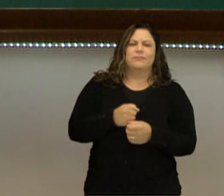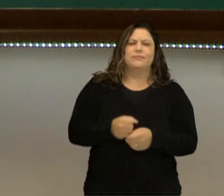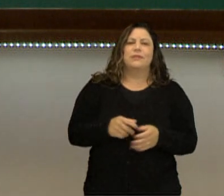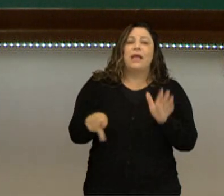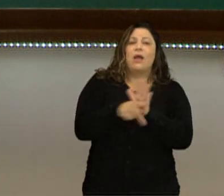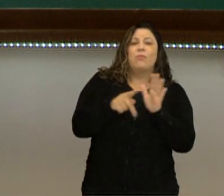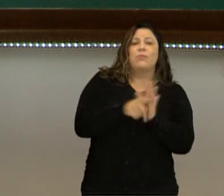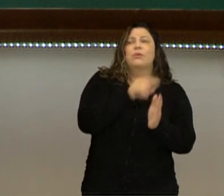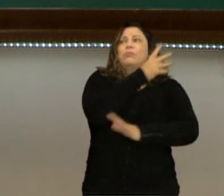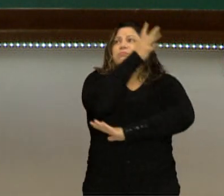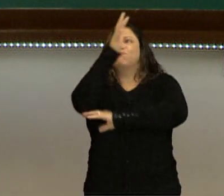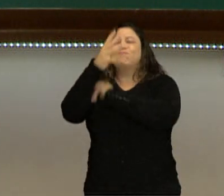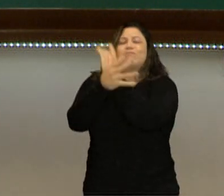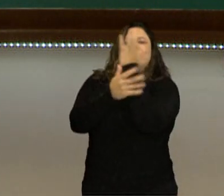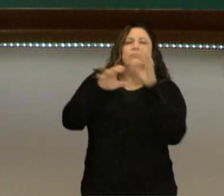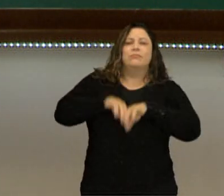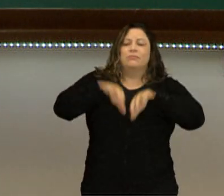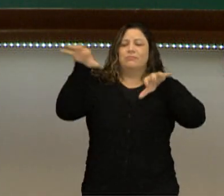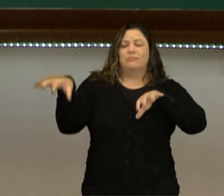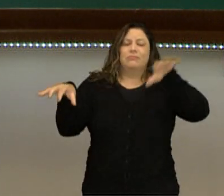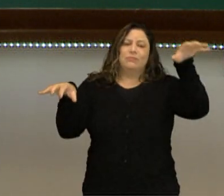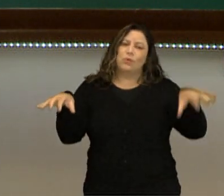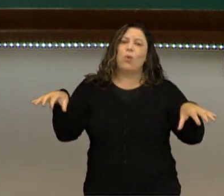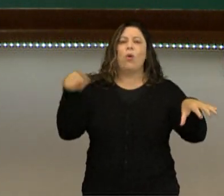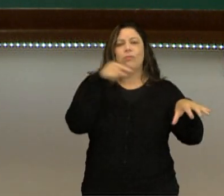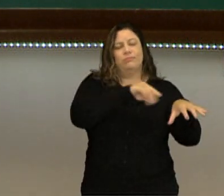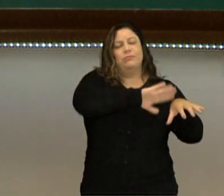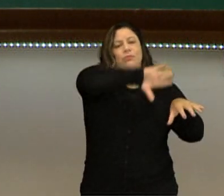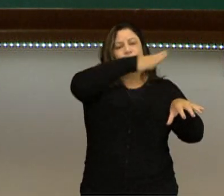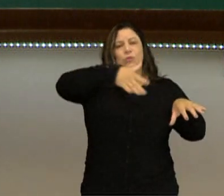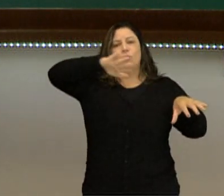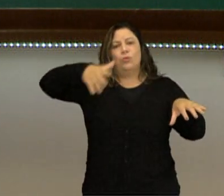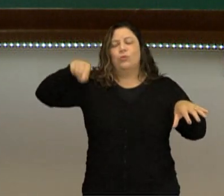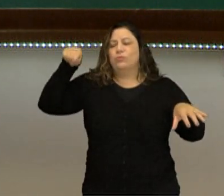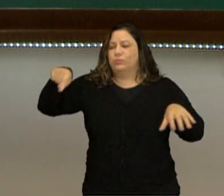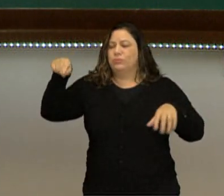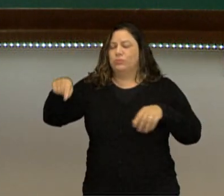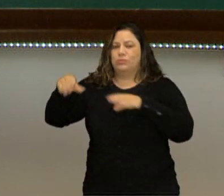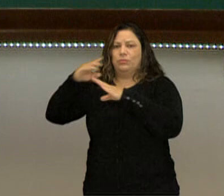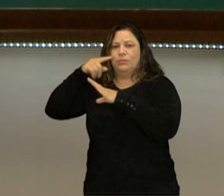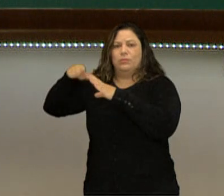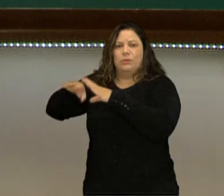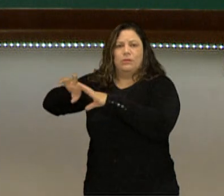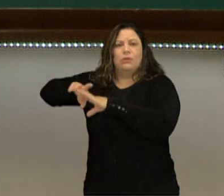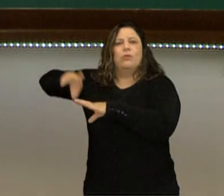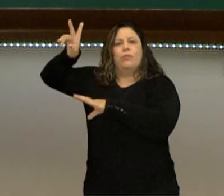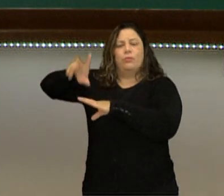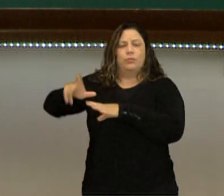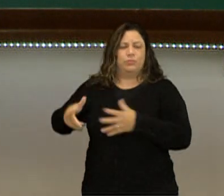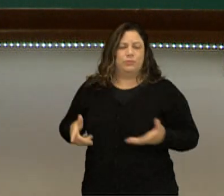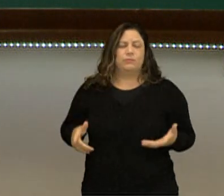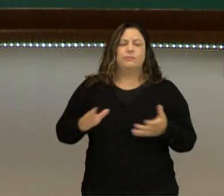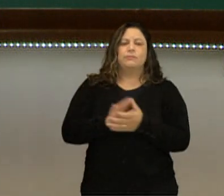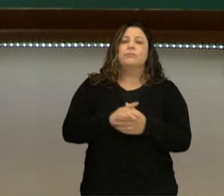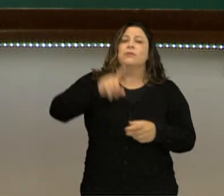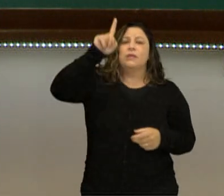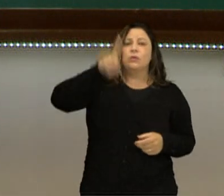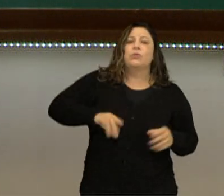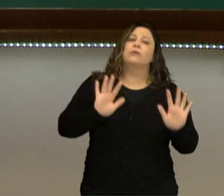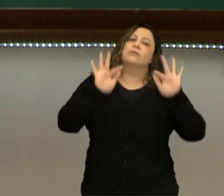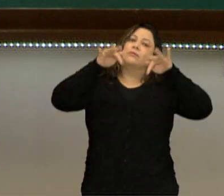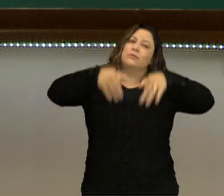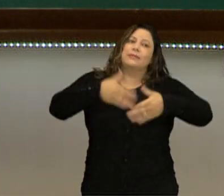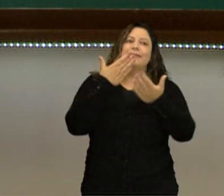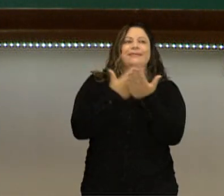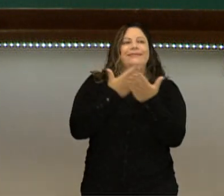dela, ela tem dois comportamentos. Um comportamento de onda e um comportamento corpuscular. Pessoal, e com isso, nós encerramos